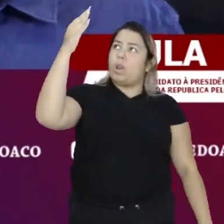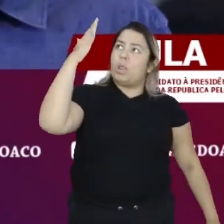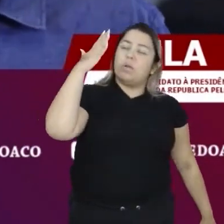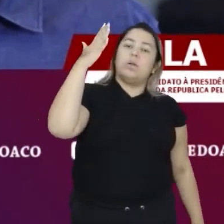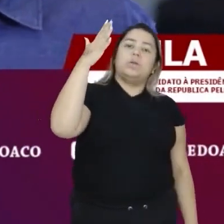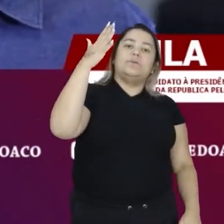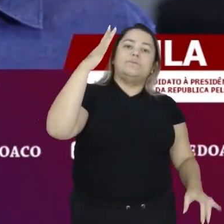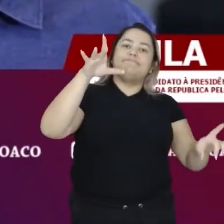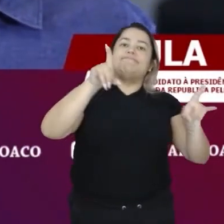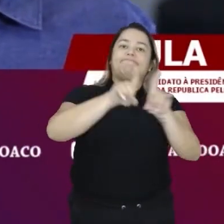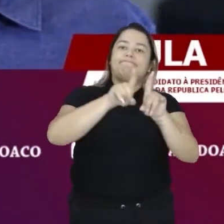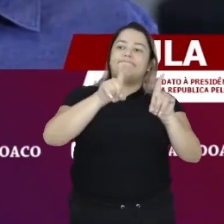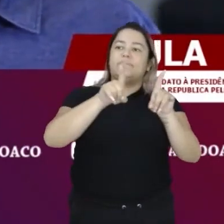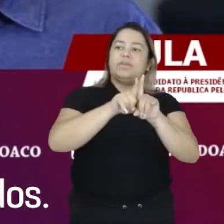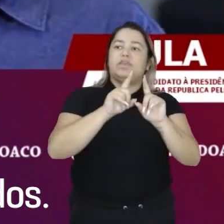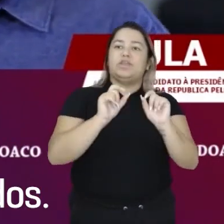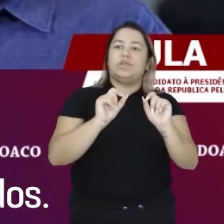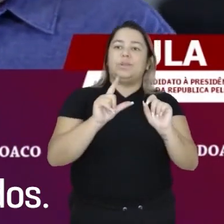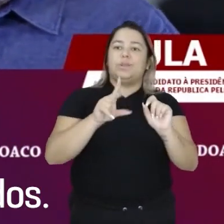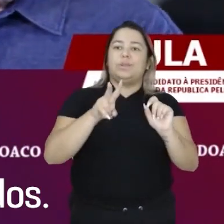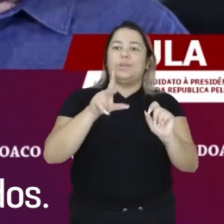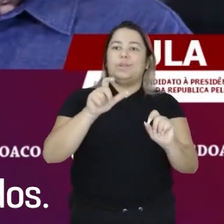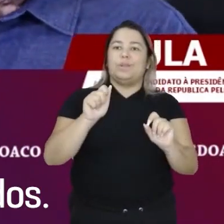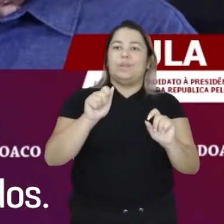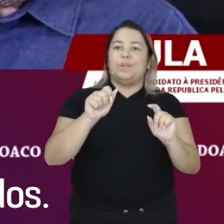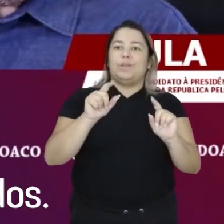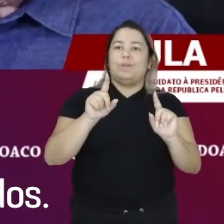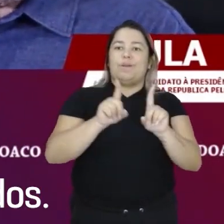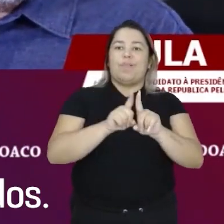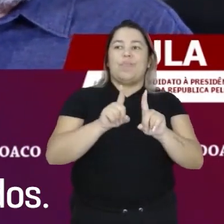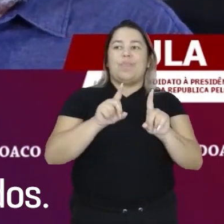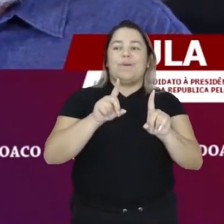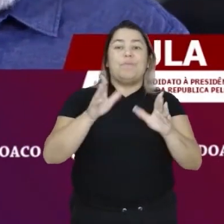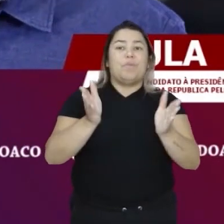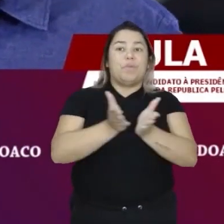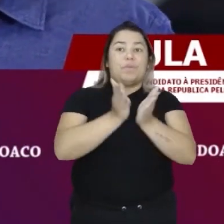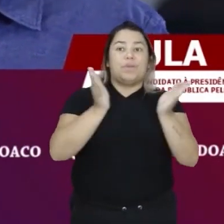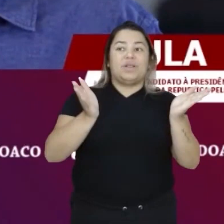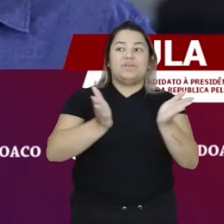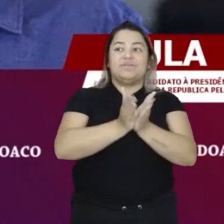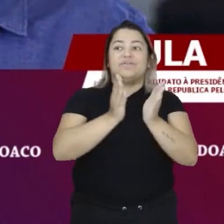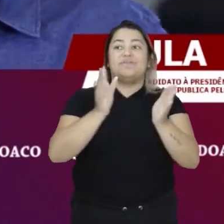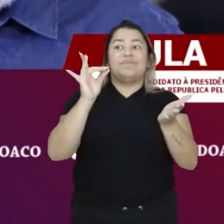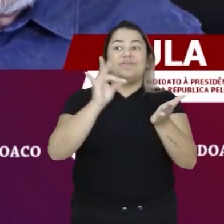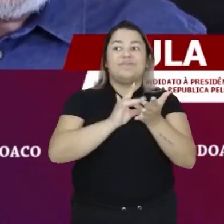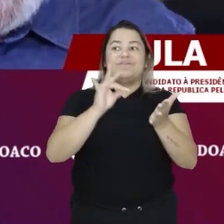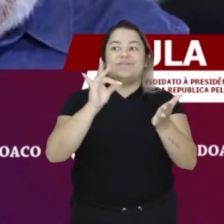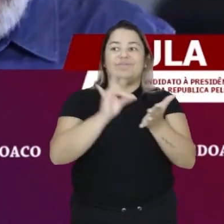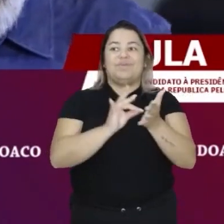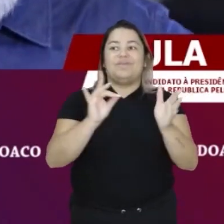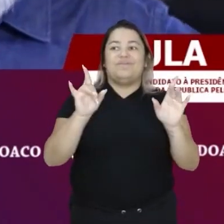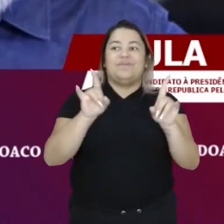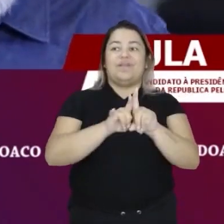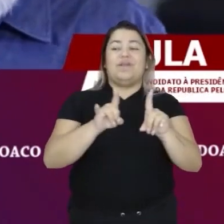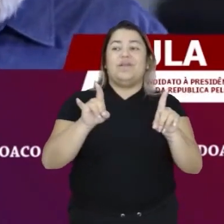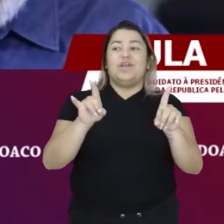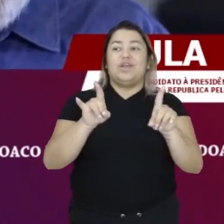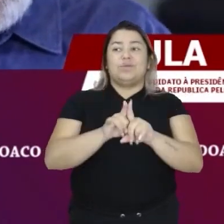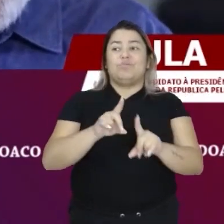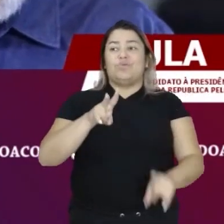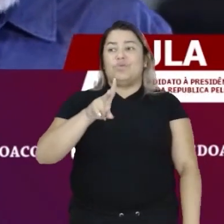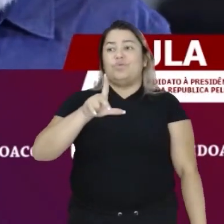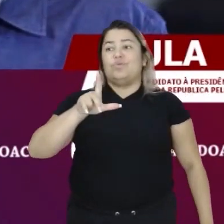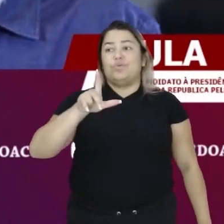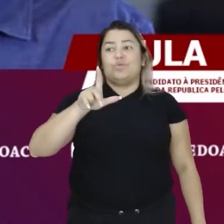é lá que acontecem as coisas. Lula. E esses municípios vão ser mais empobrecidos. Quando, na verdade, todo esse acúmulo de lucro